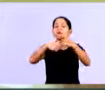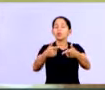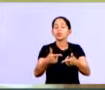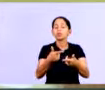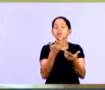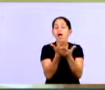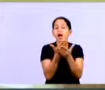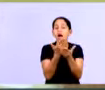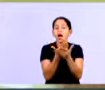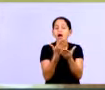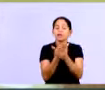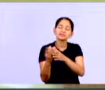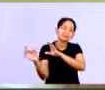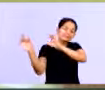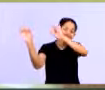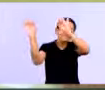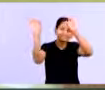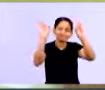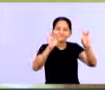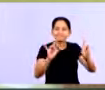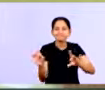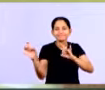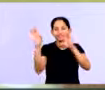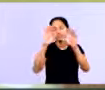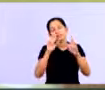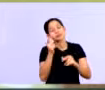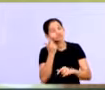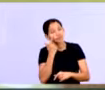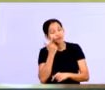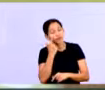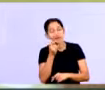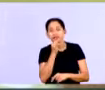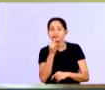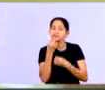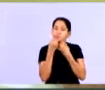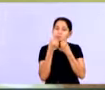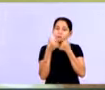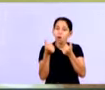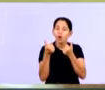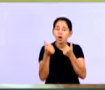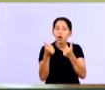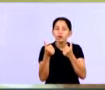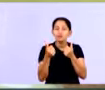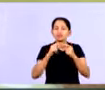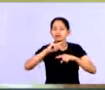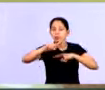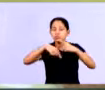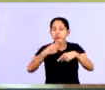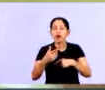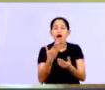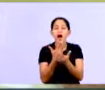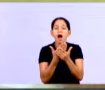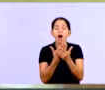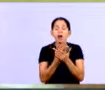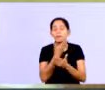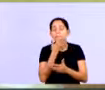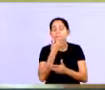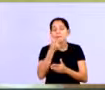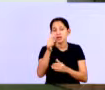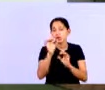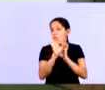capitais está especial. Então, os professores vão abordar assuntos muito interessantes, assim, mantenham-se ligados que a próxima aula será